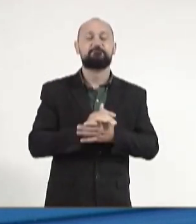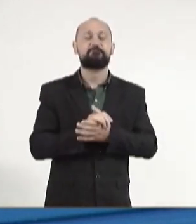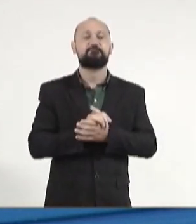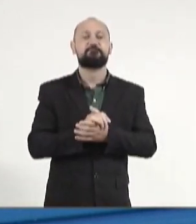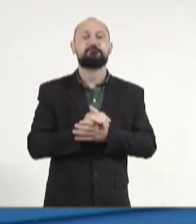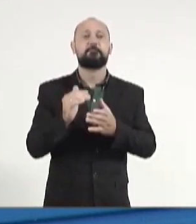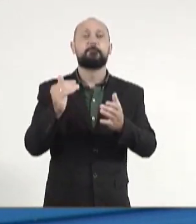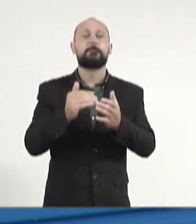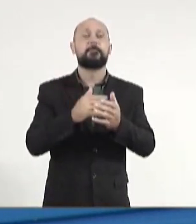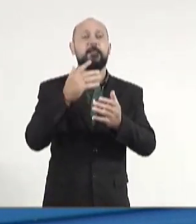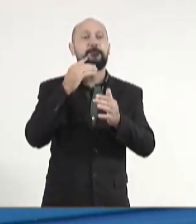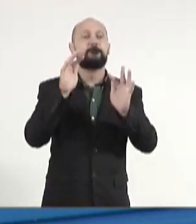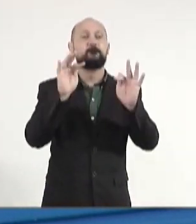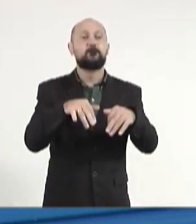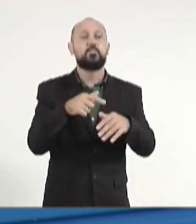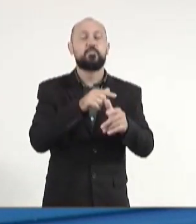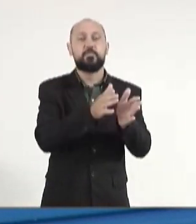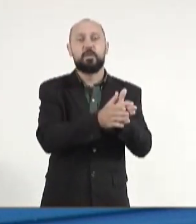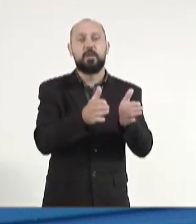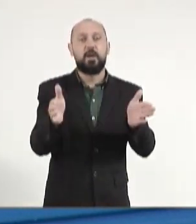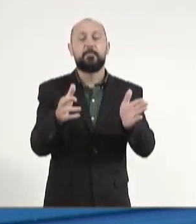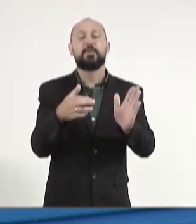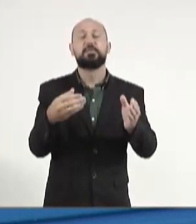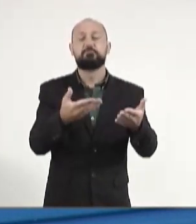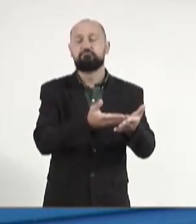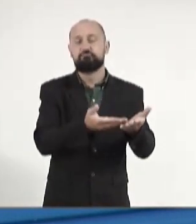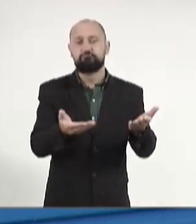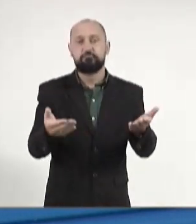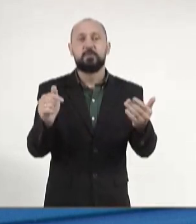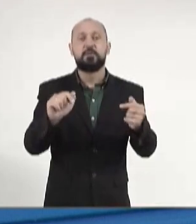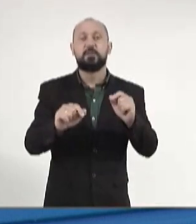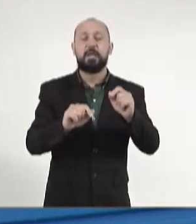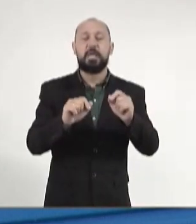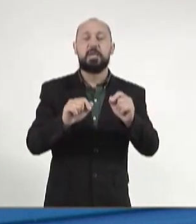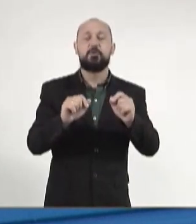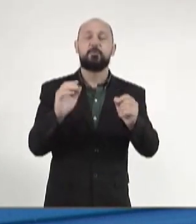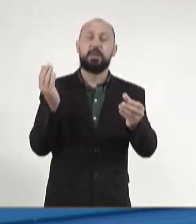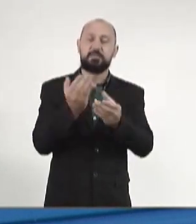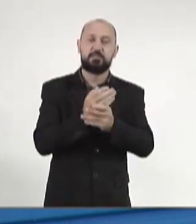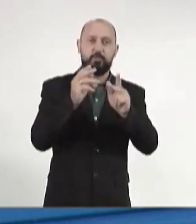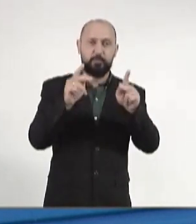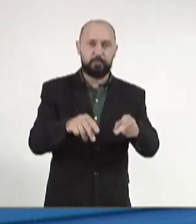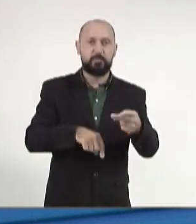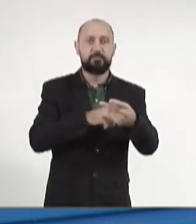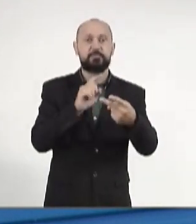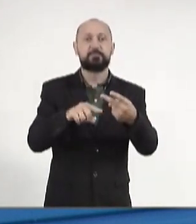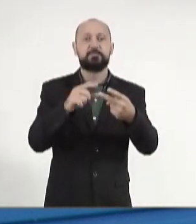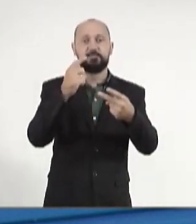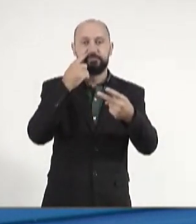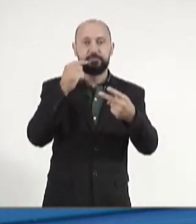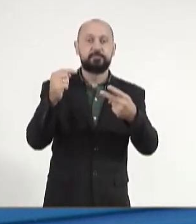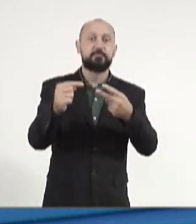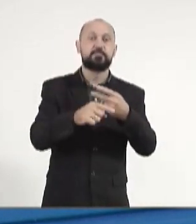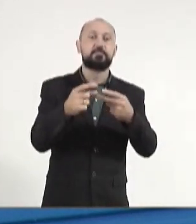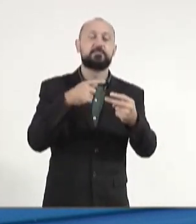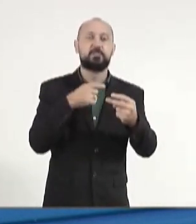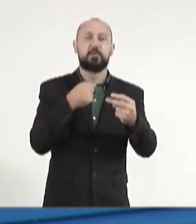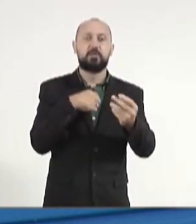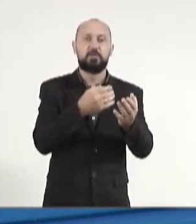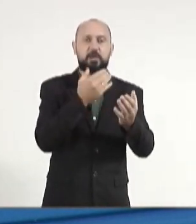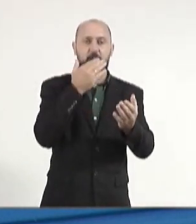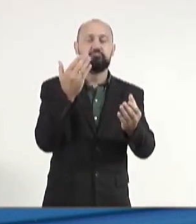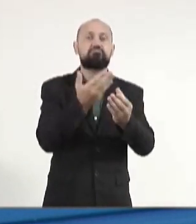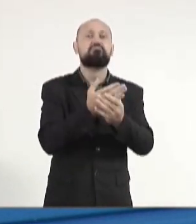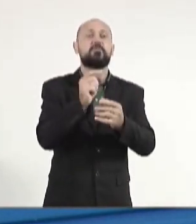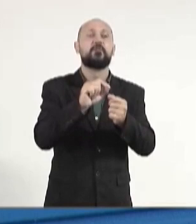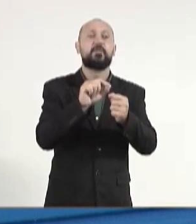5.487.748,73 até a finalização da presente representação e de possível ação pública. Segundo, que a representada seja